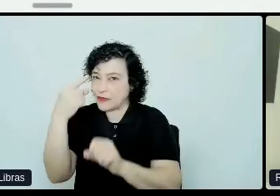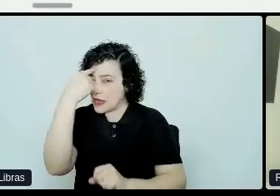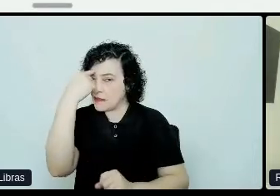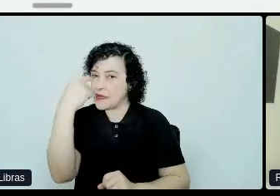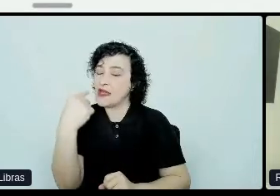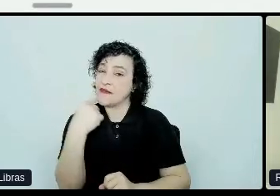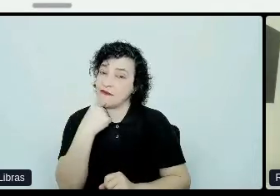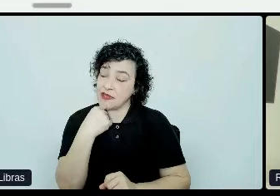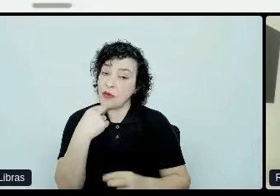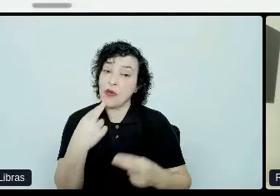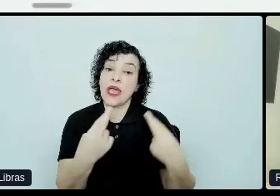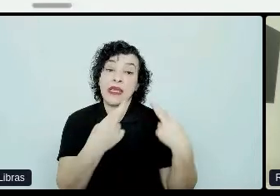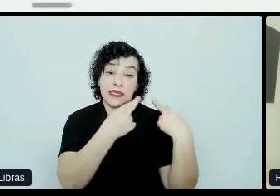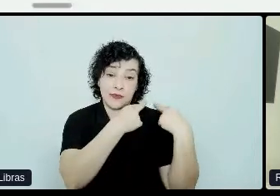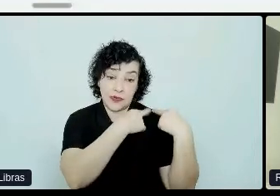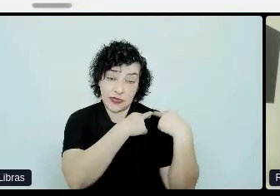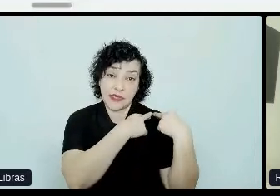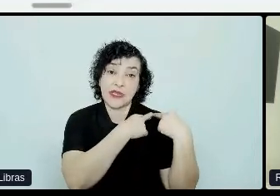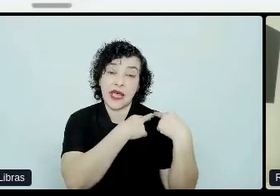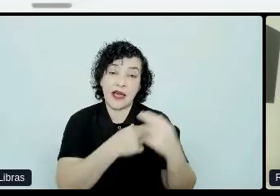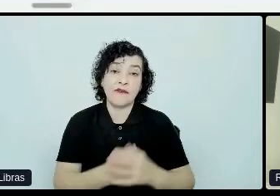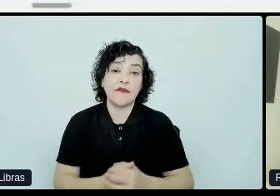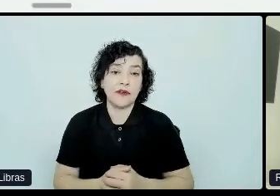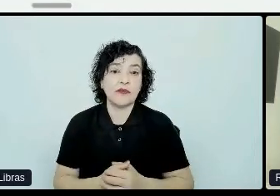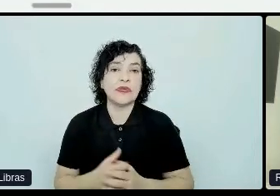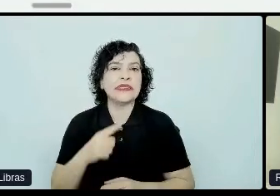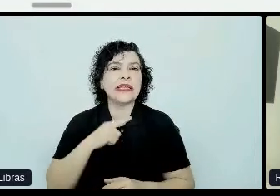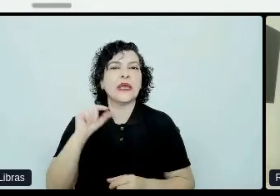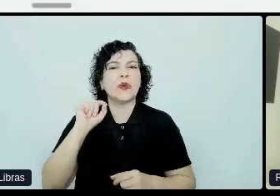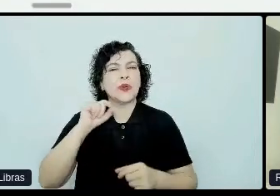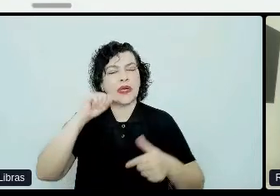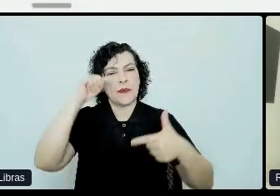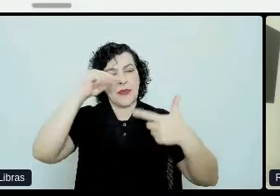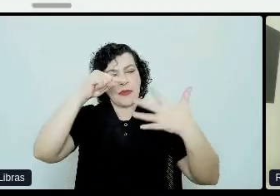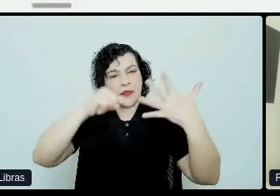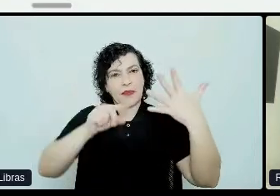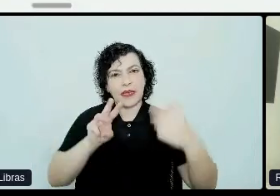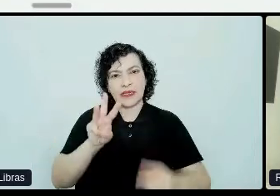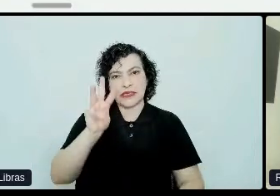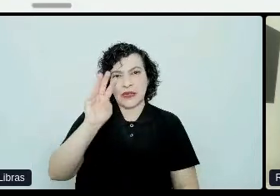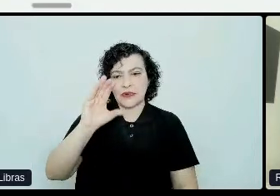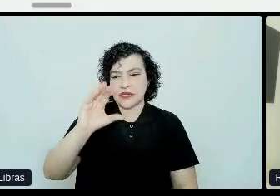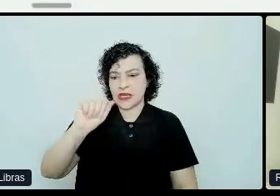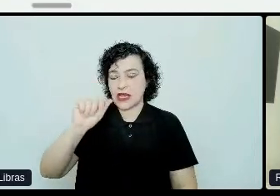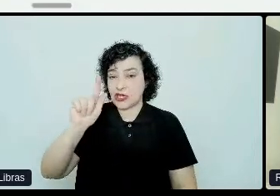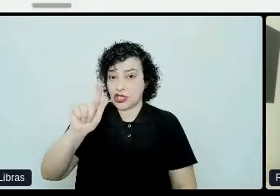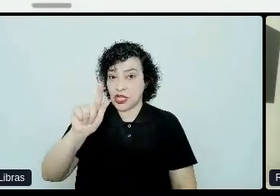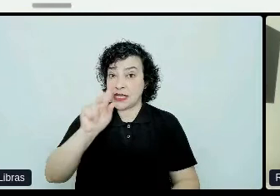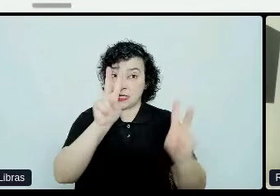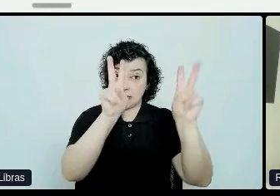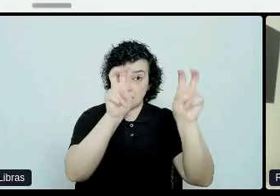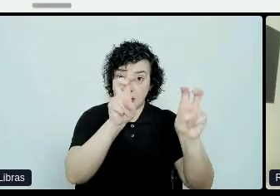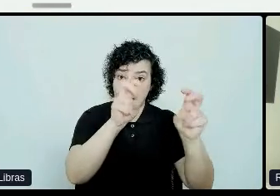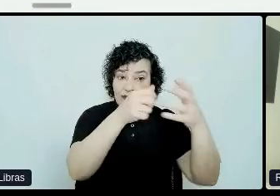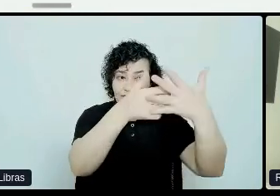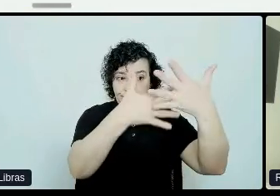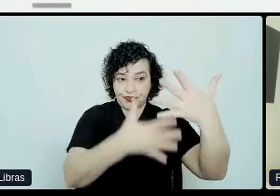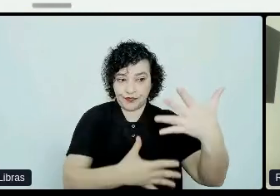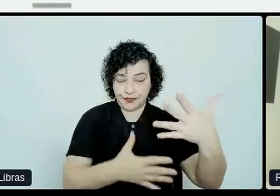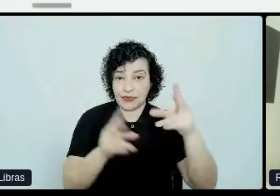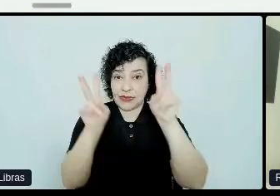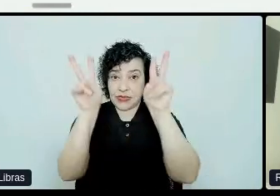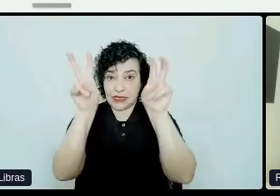tem um agregado, né, de itens, né, da WCAG para cada tema. E aí com isso você